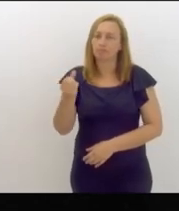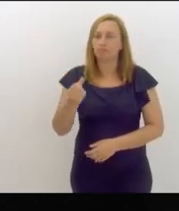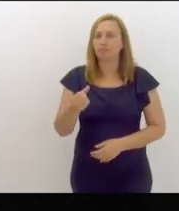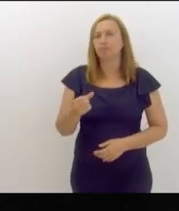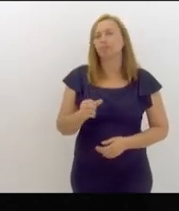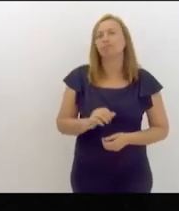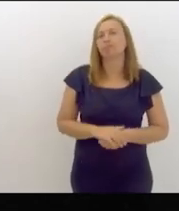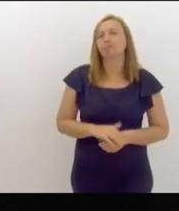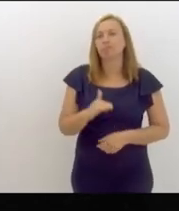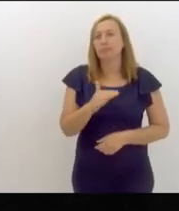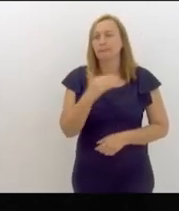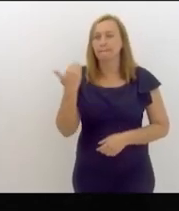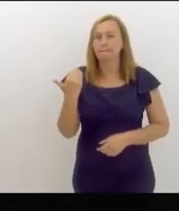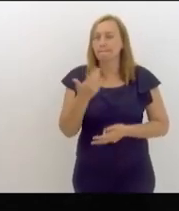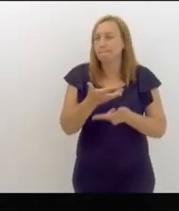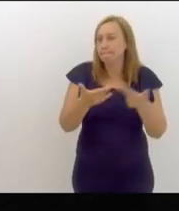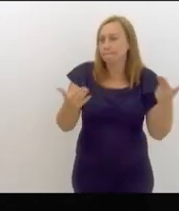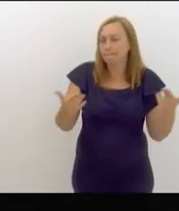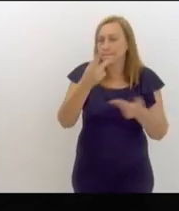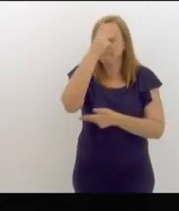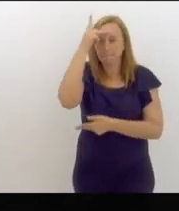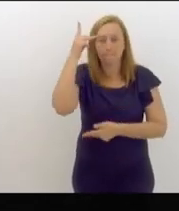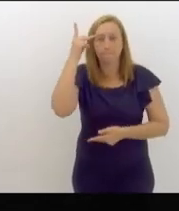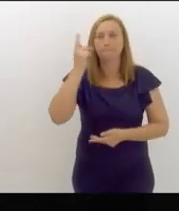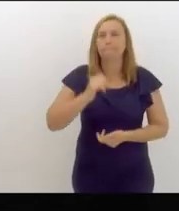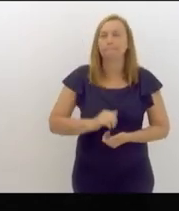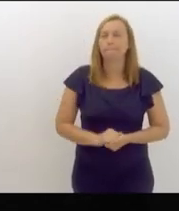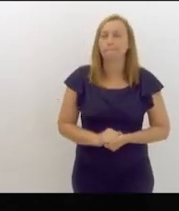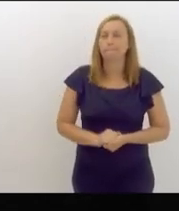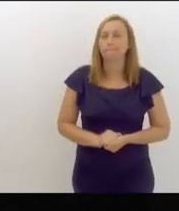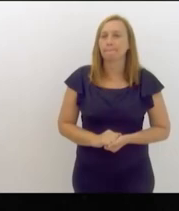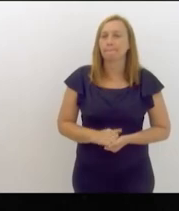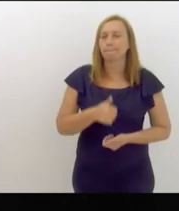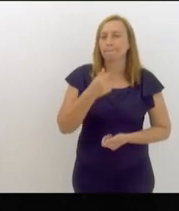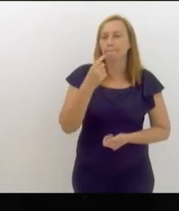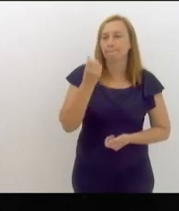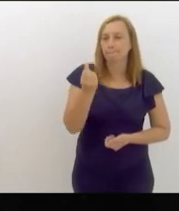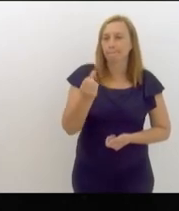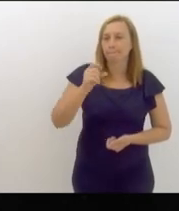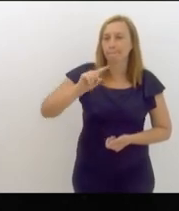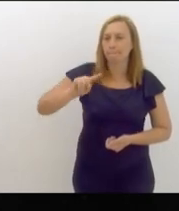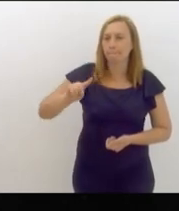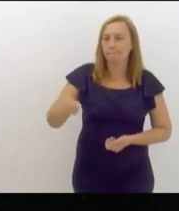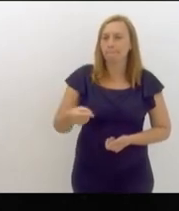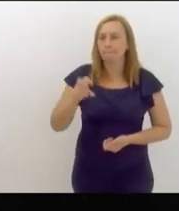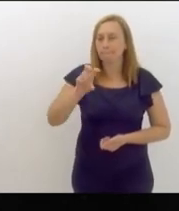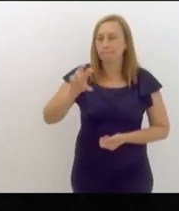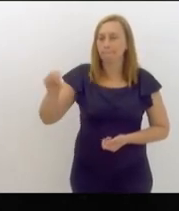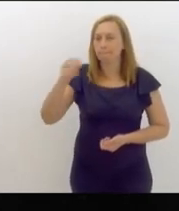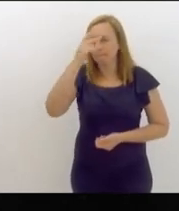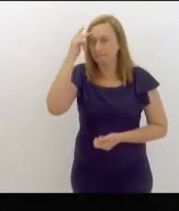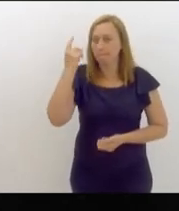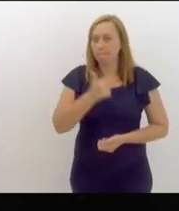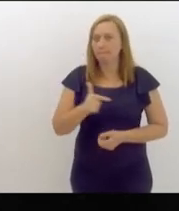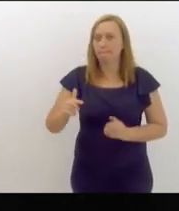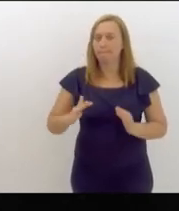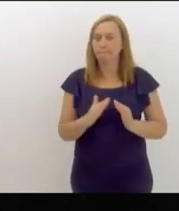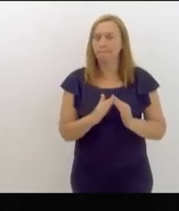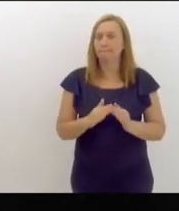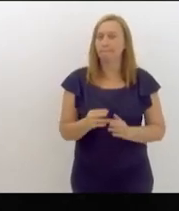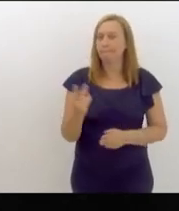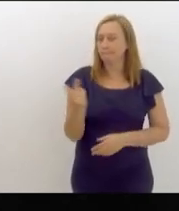que resultou na morte de centenas de pessoas e deixou 6.500 pessoas desabrigadas as duas